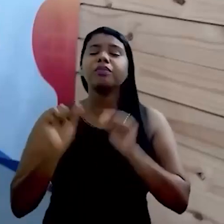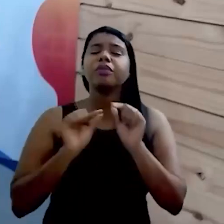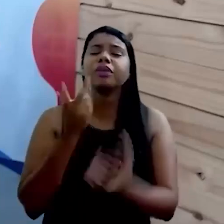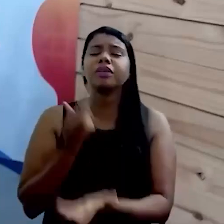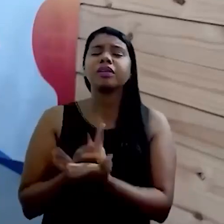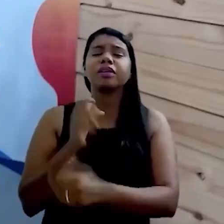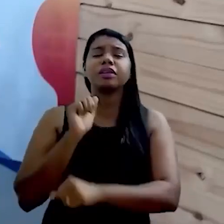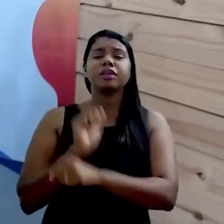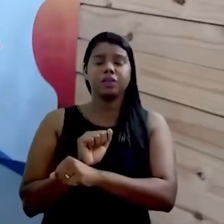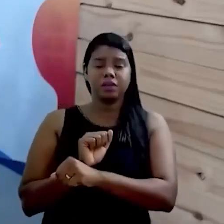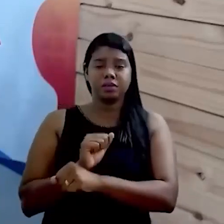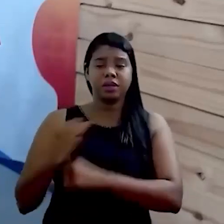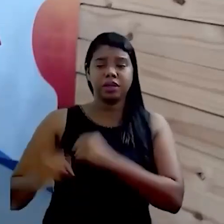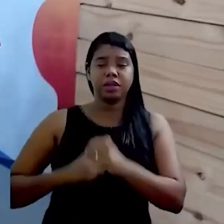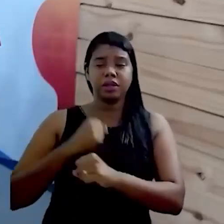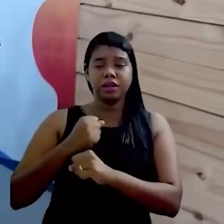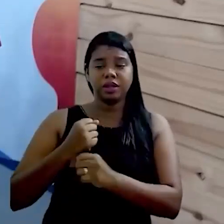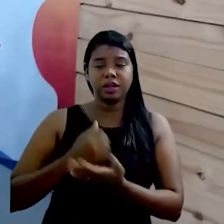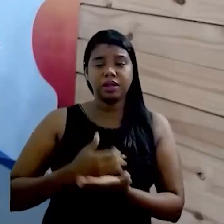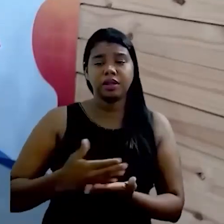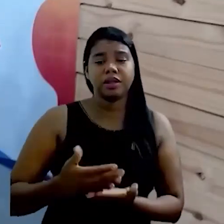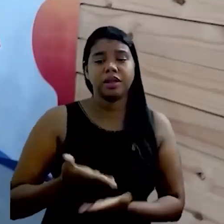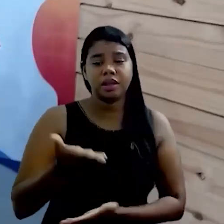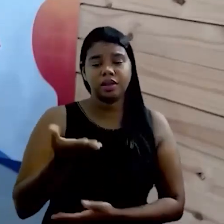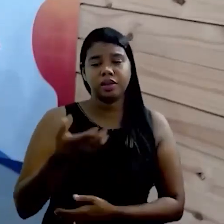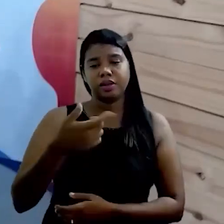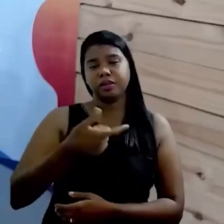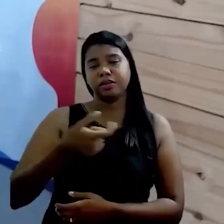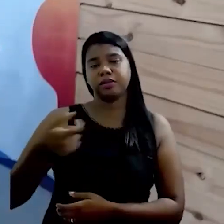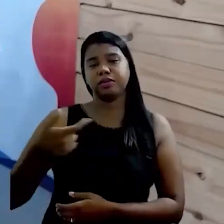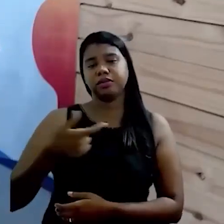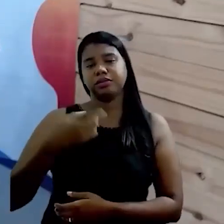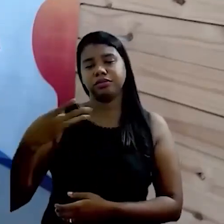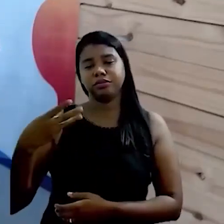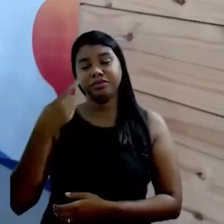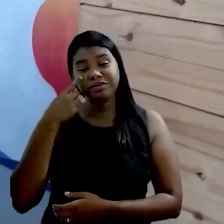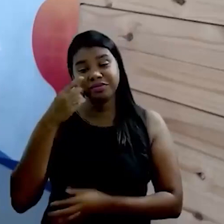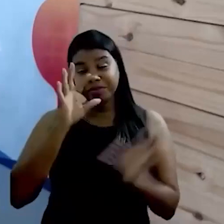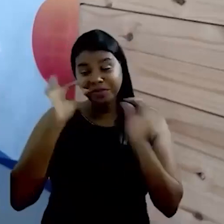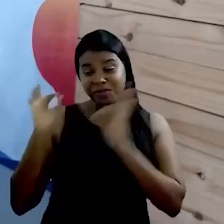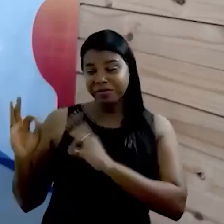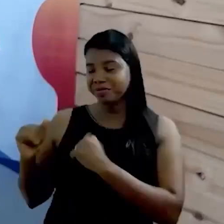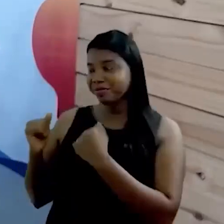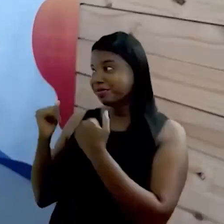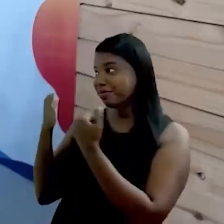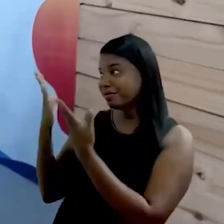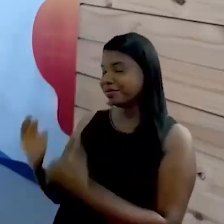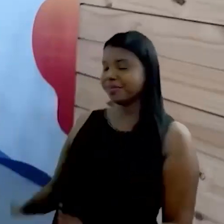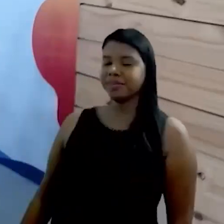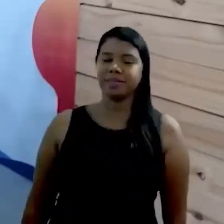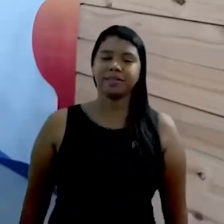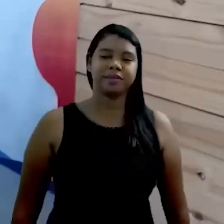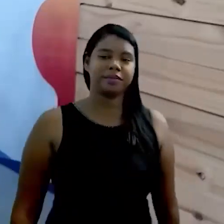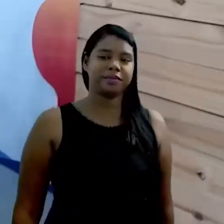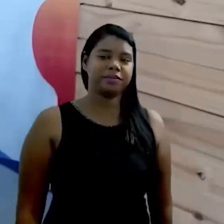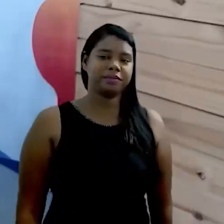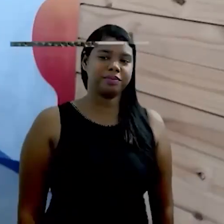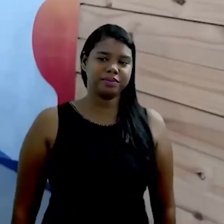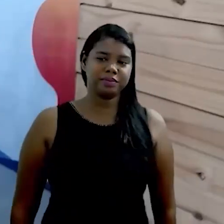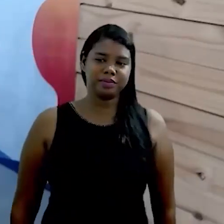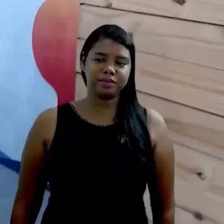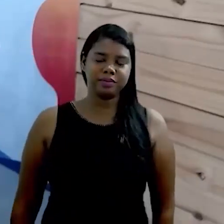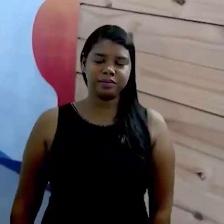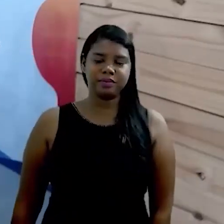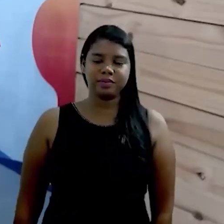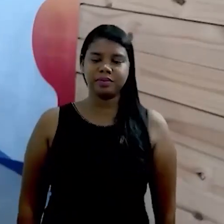espera, né, para o ano de 2023? Aí agora eu vou dar uma puladinha para vocês. Vamos descobrir juntos. Vamos lá. Acho que uma das primeiras tendências